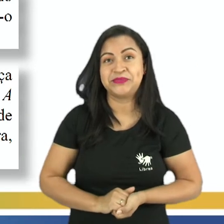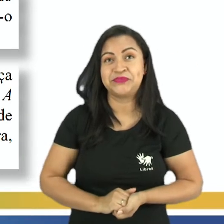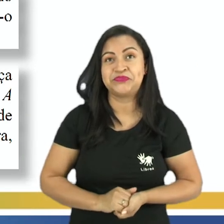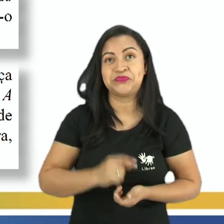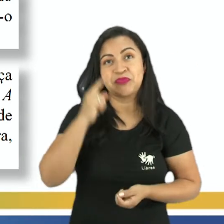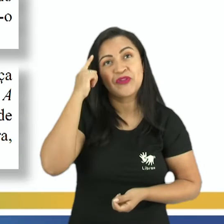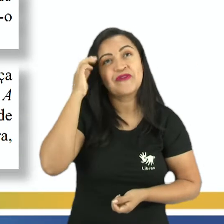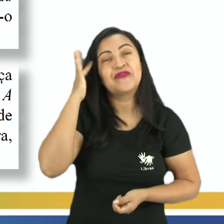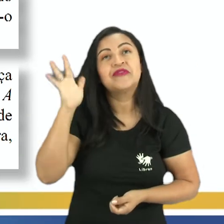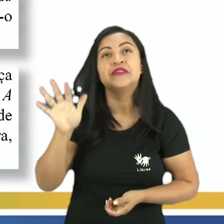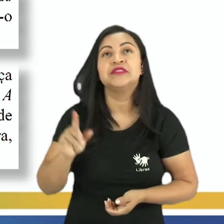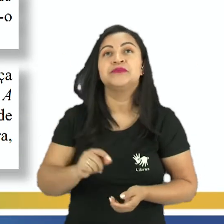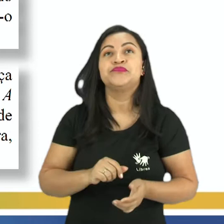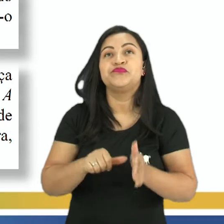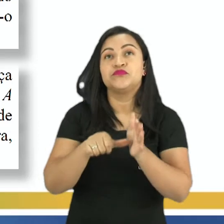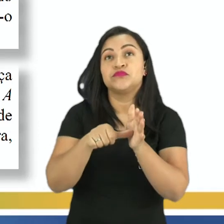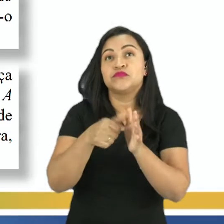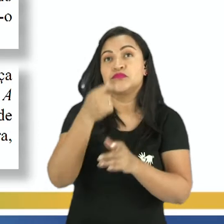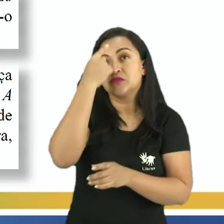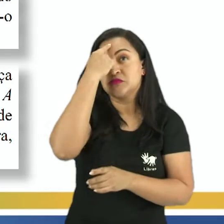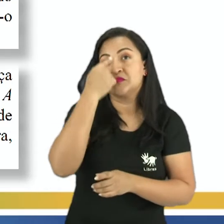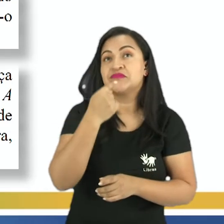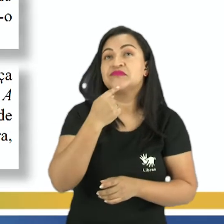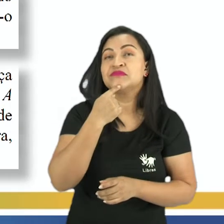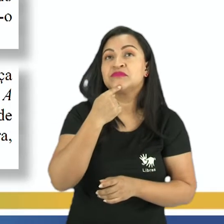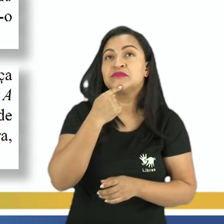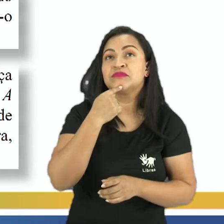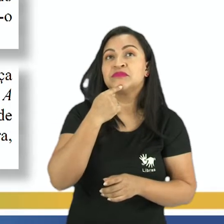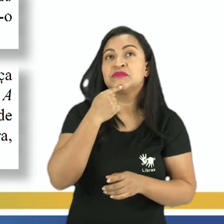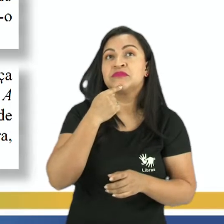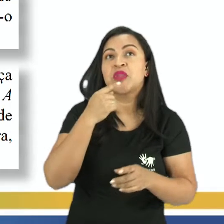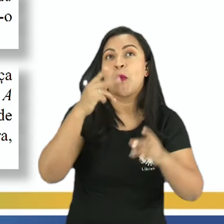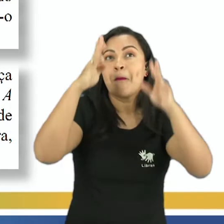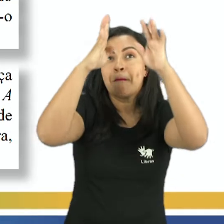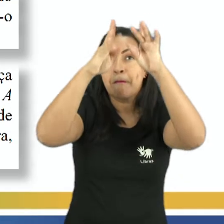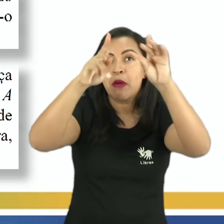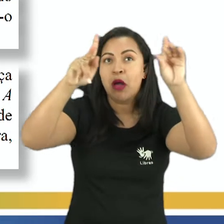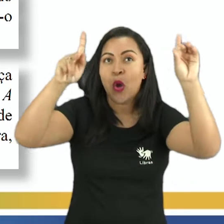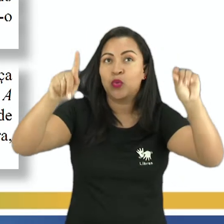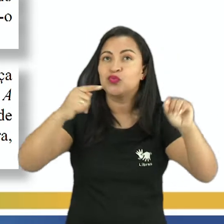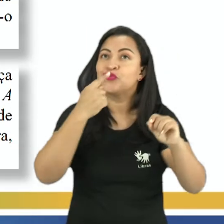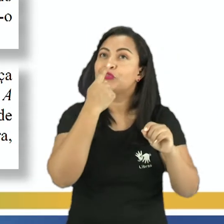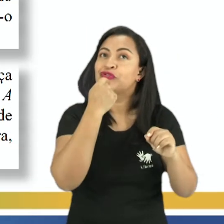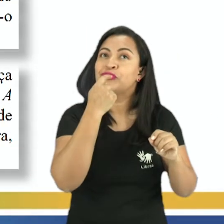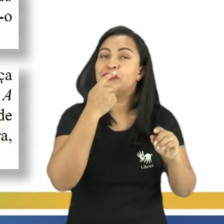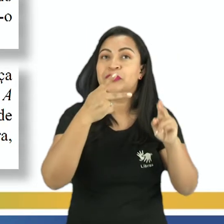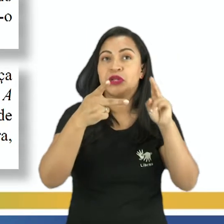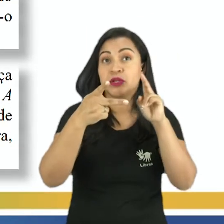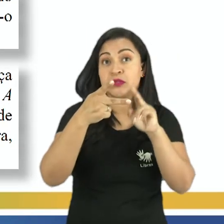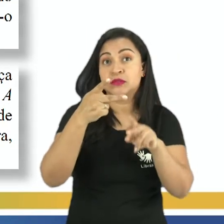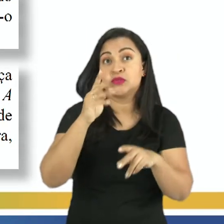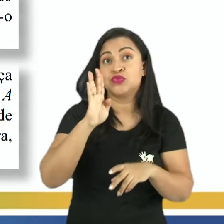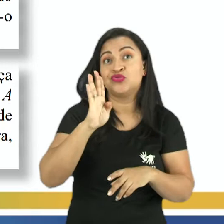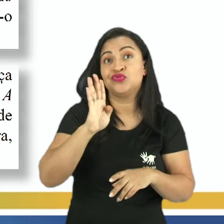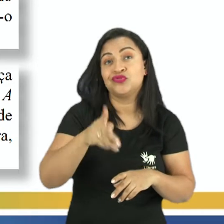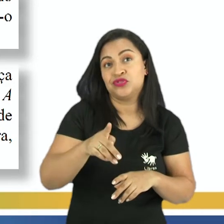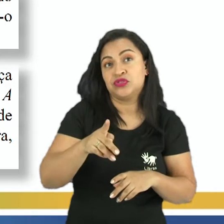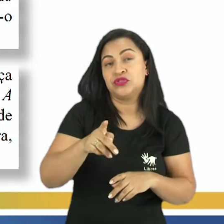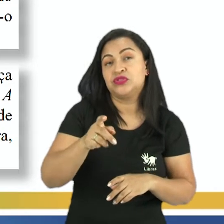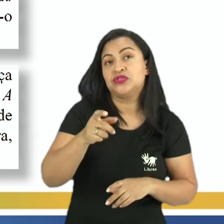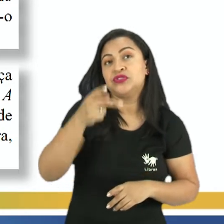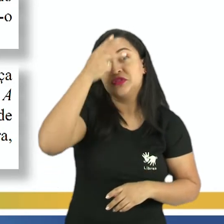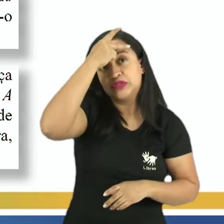Vamos refletir, olha só. A primeira imagem é um palco com cortinas vermelhas e a segunda já é a encenação